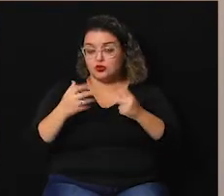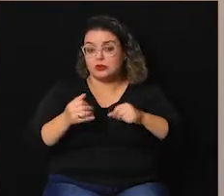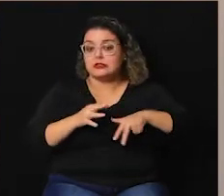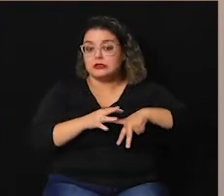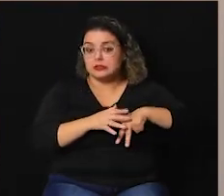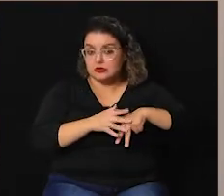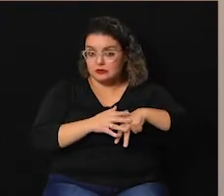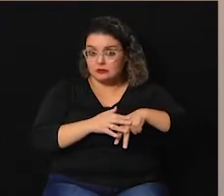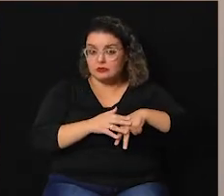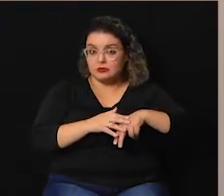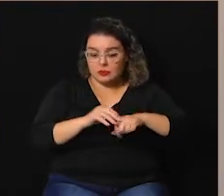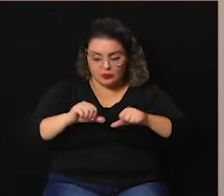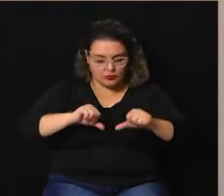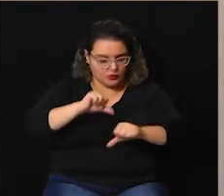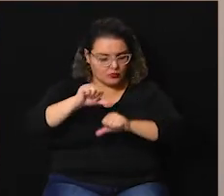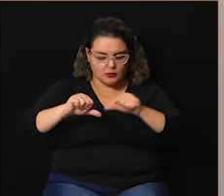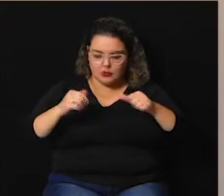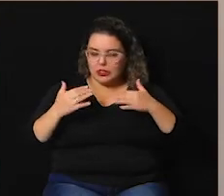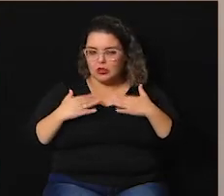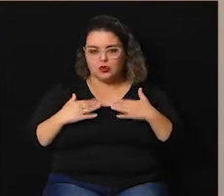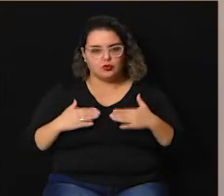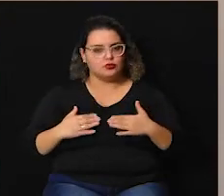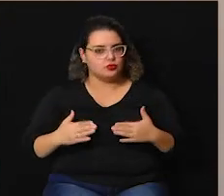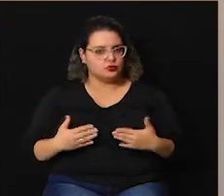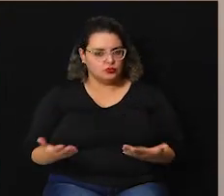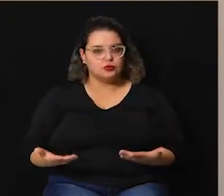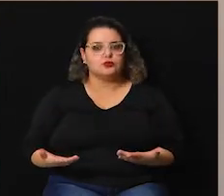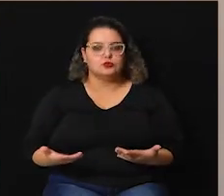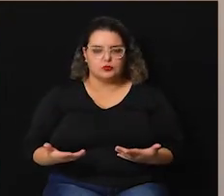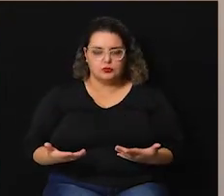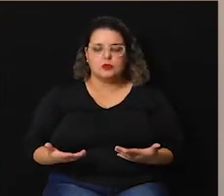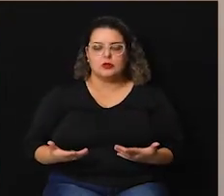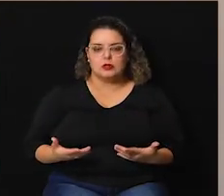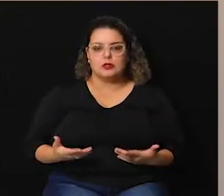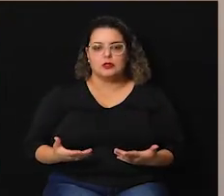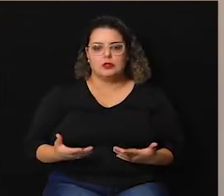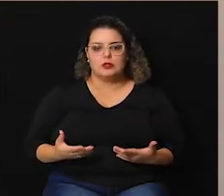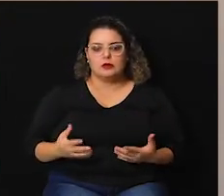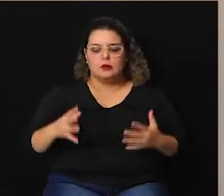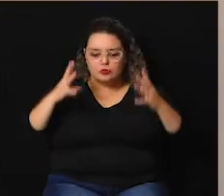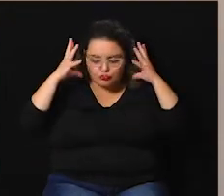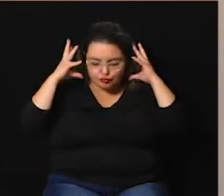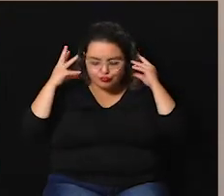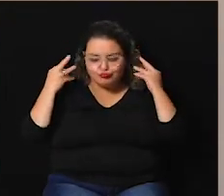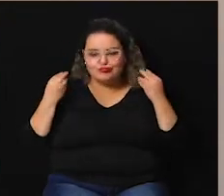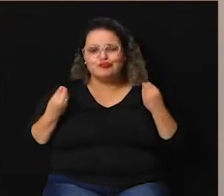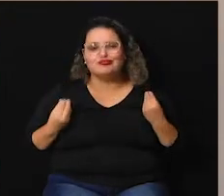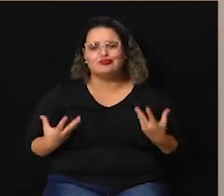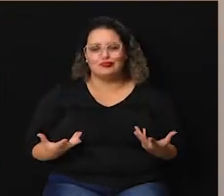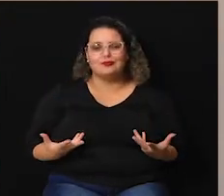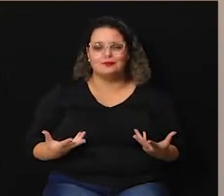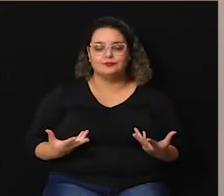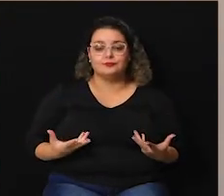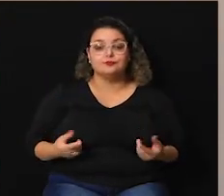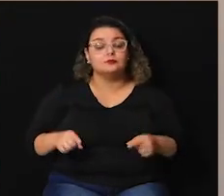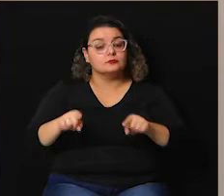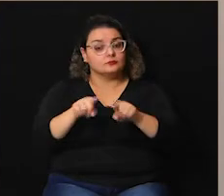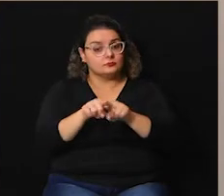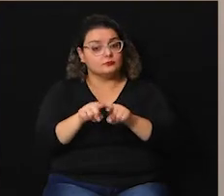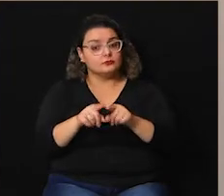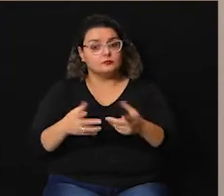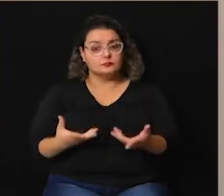que dispararam mudanças fisiológicas e acometeram, né, a queda de cabelos, e também